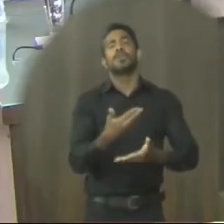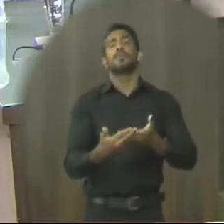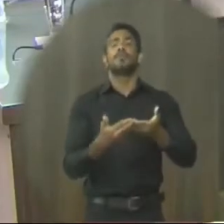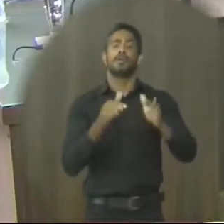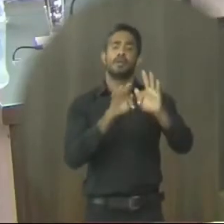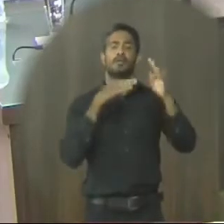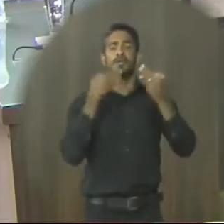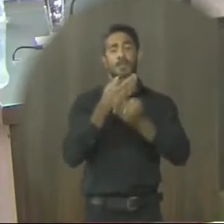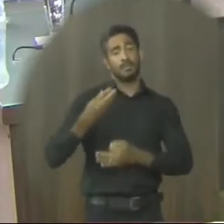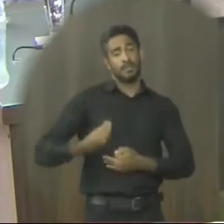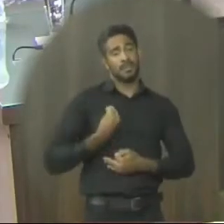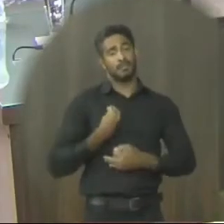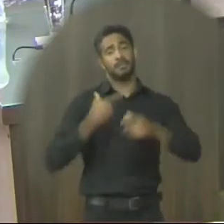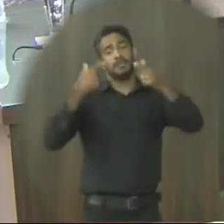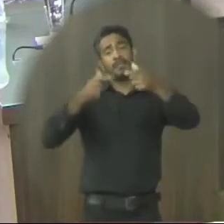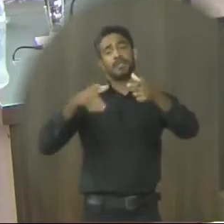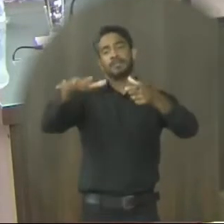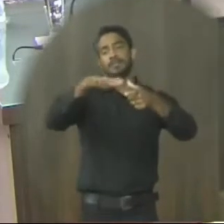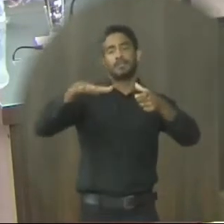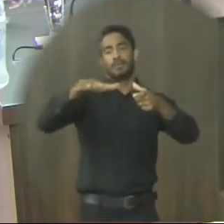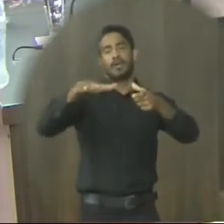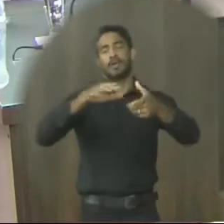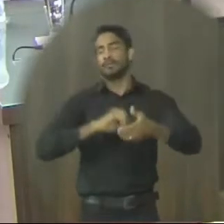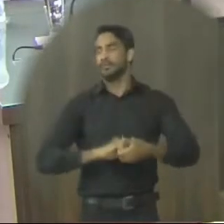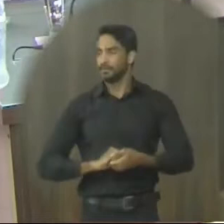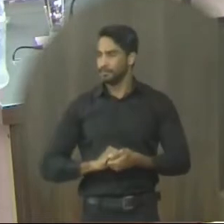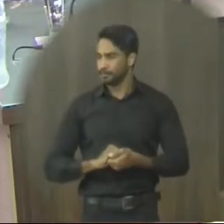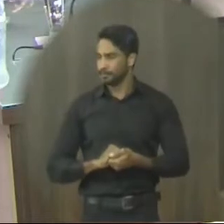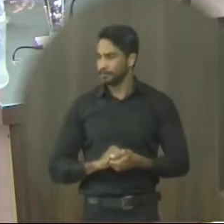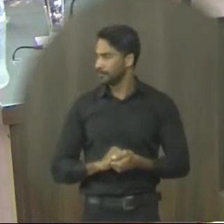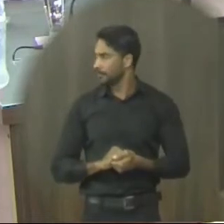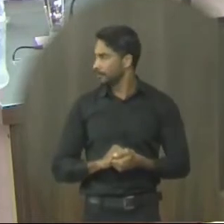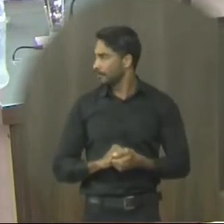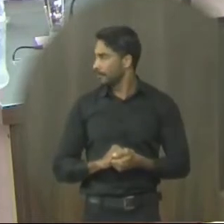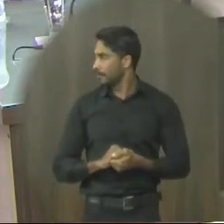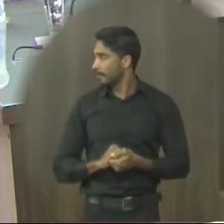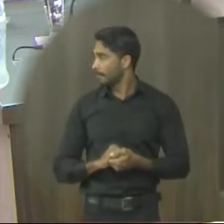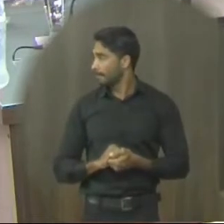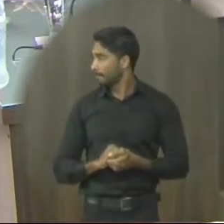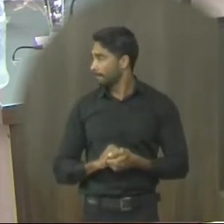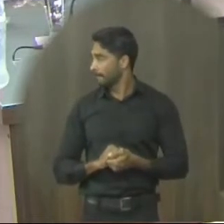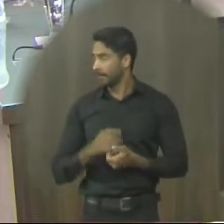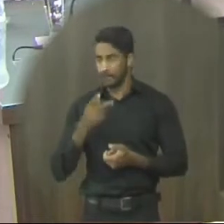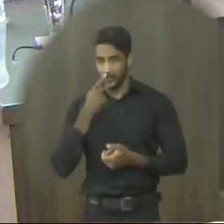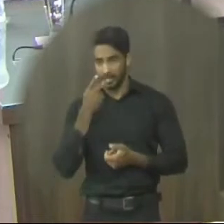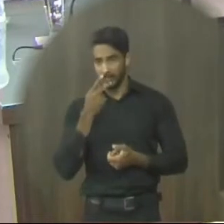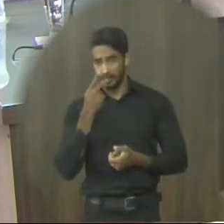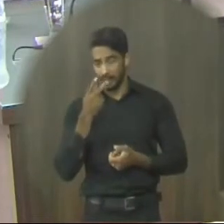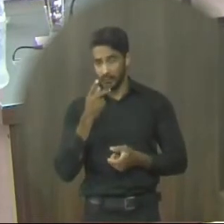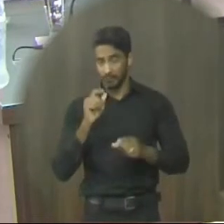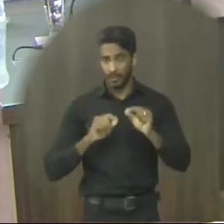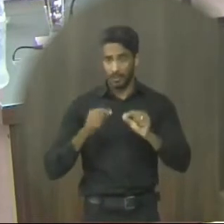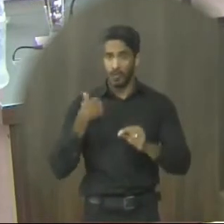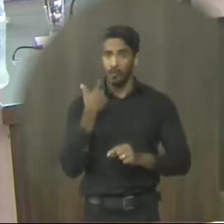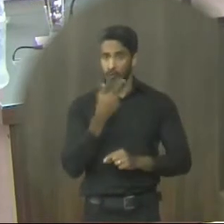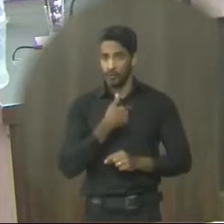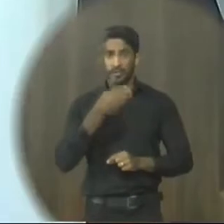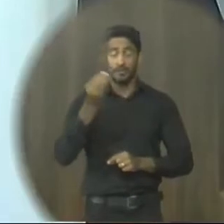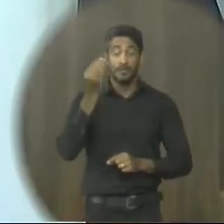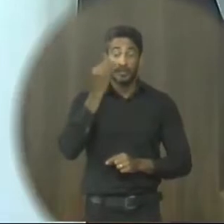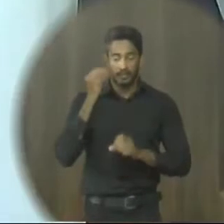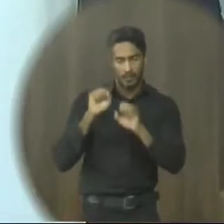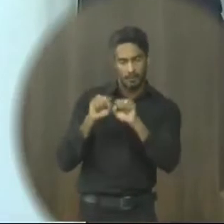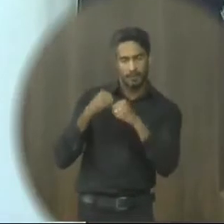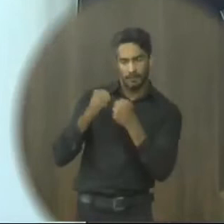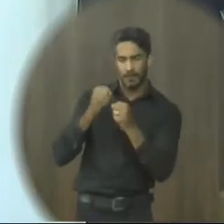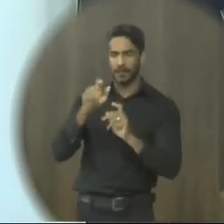as famílias que ali estão instaladas. Boa tarde, colega. Quando o senhor colocou aí que a gente tem que tentar defender a